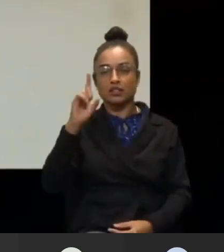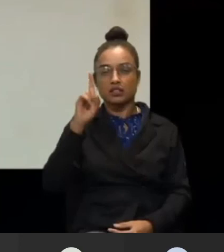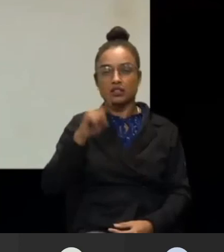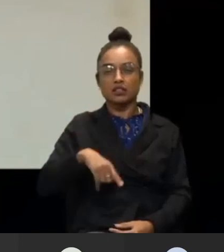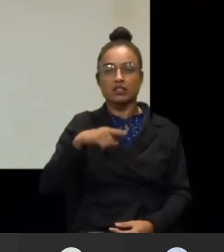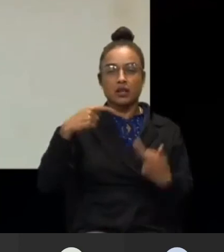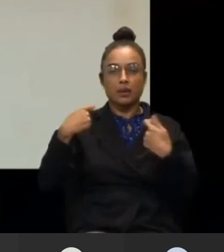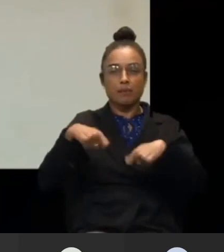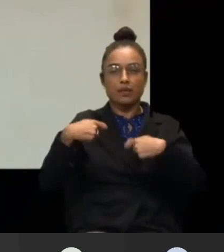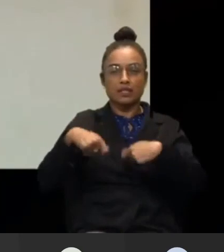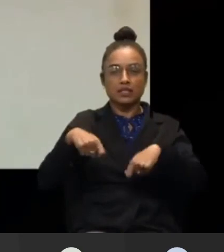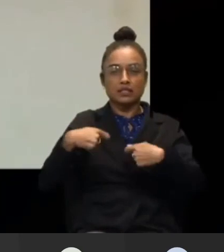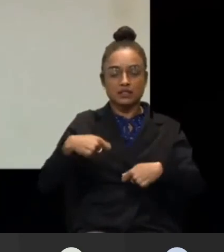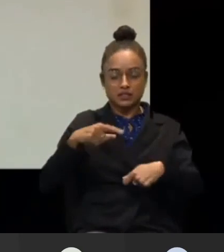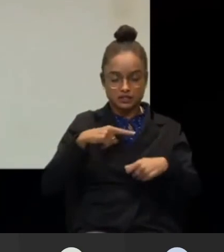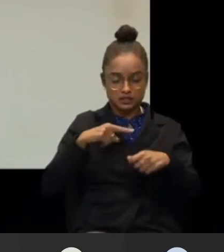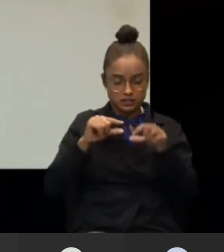na linha